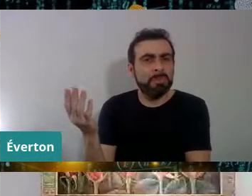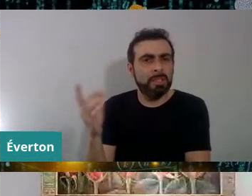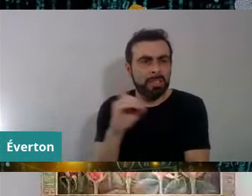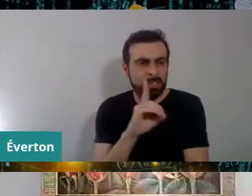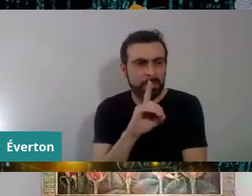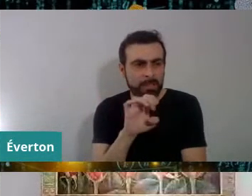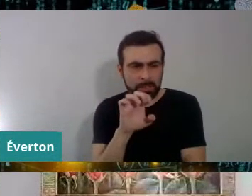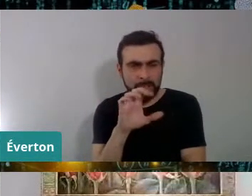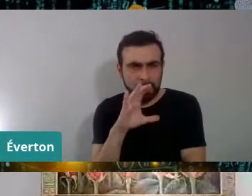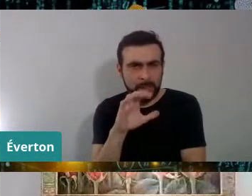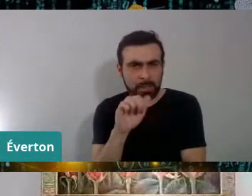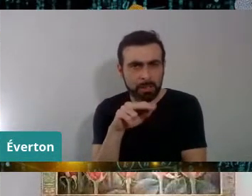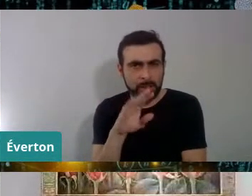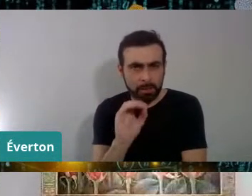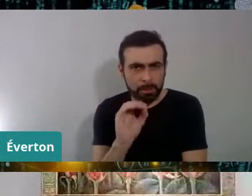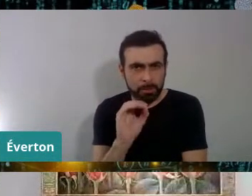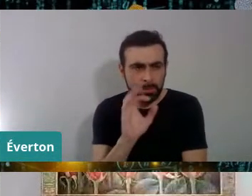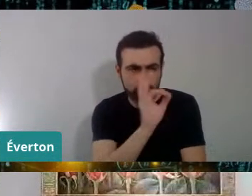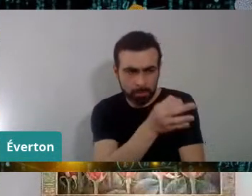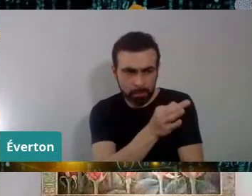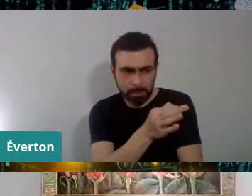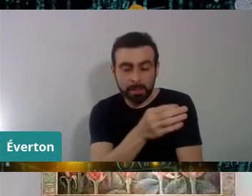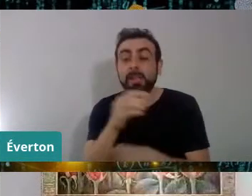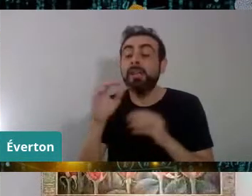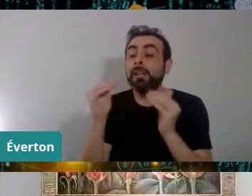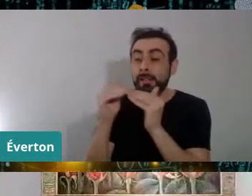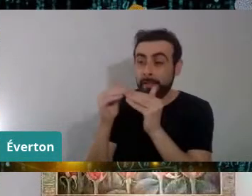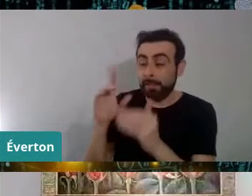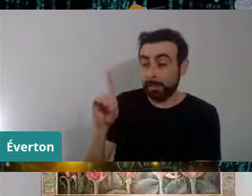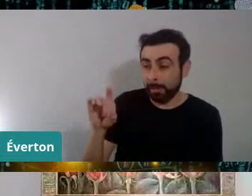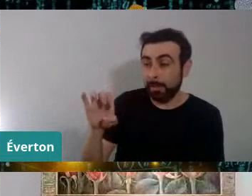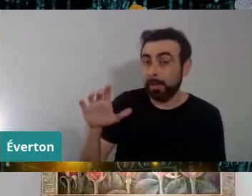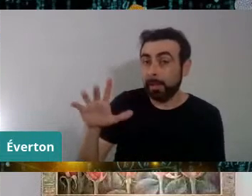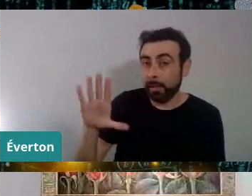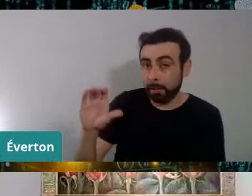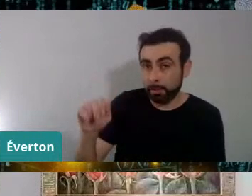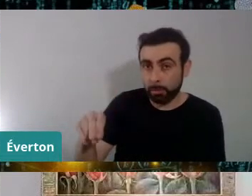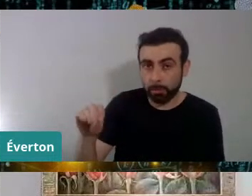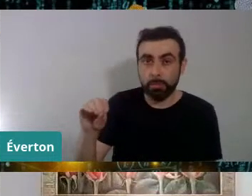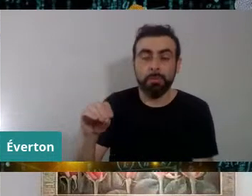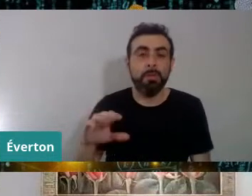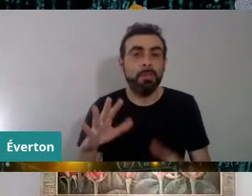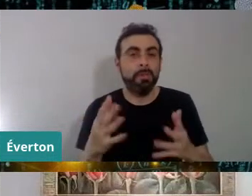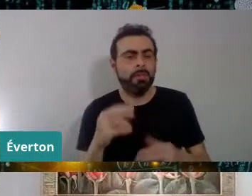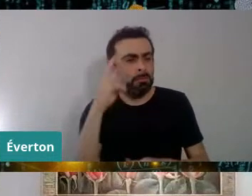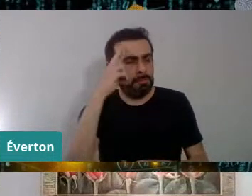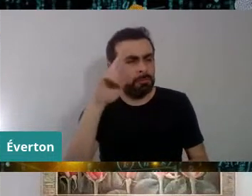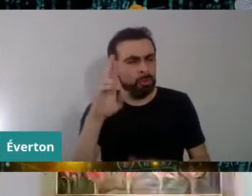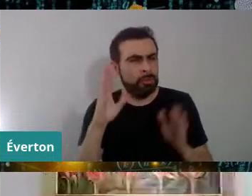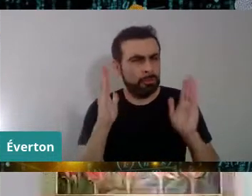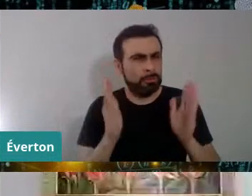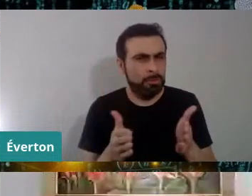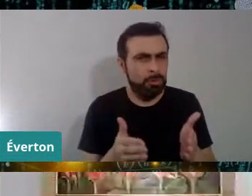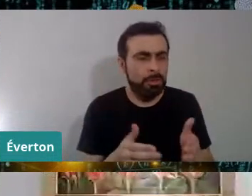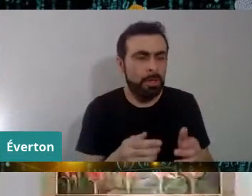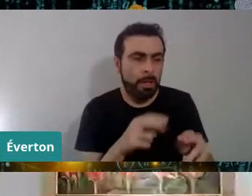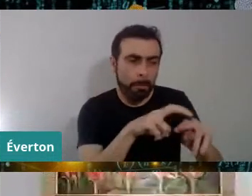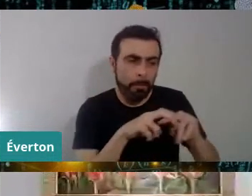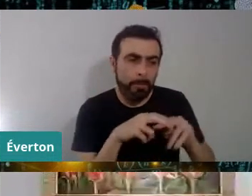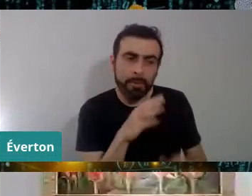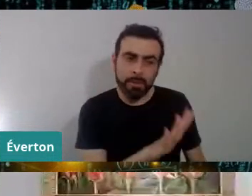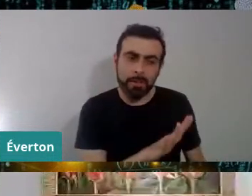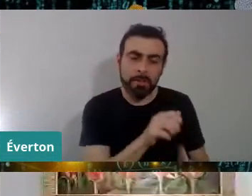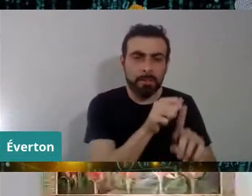era decano. Isso, decano, mas eu fui diretor por esse motivo, lá uns